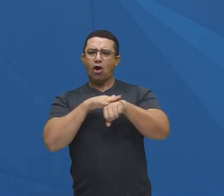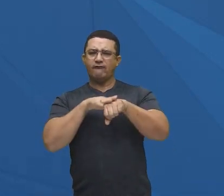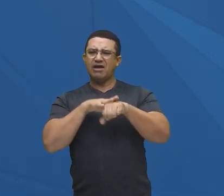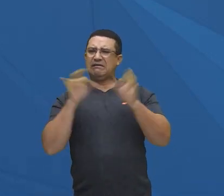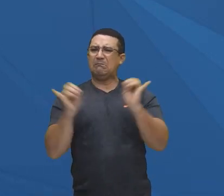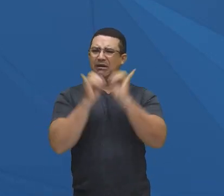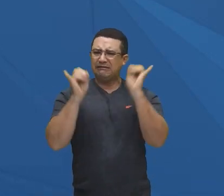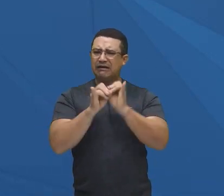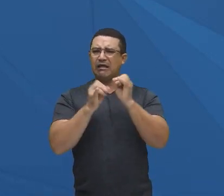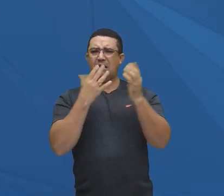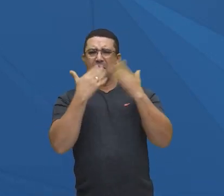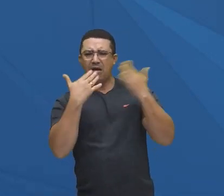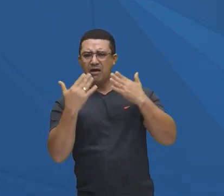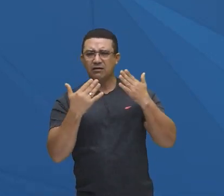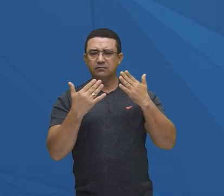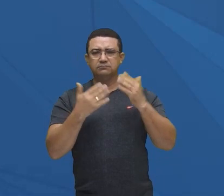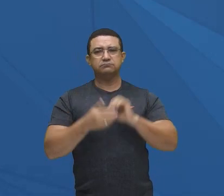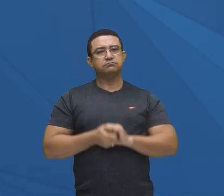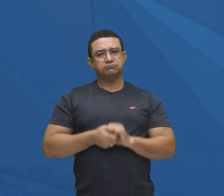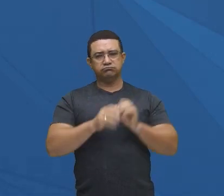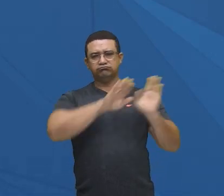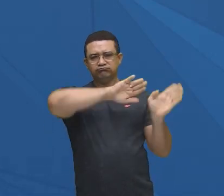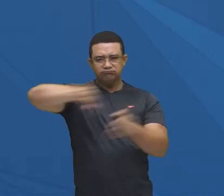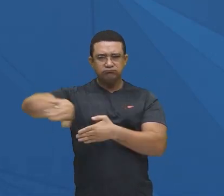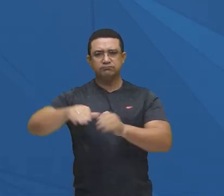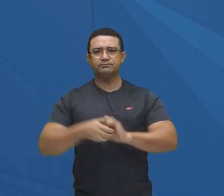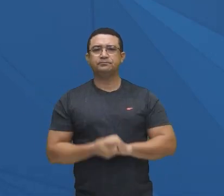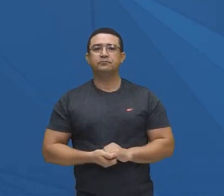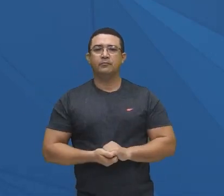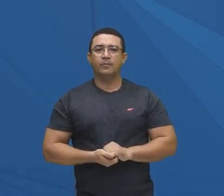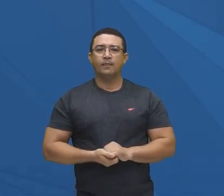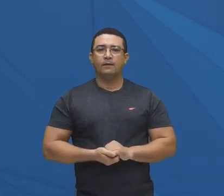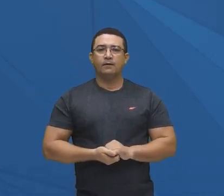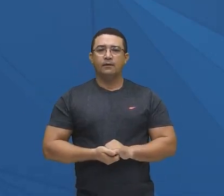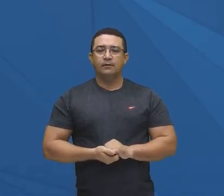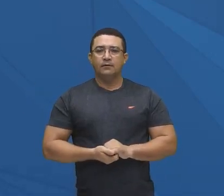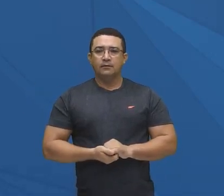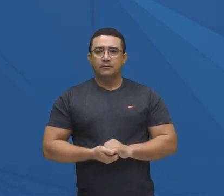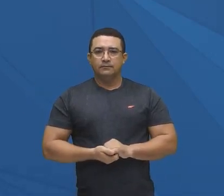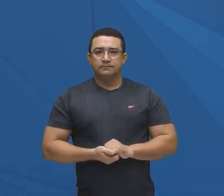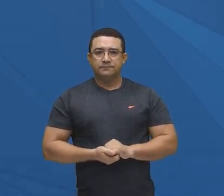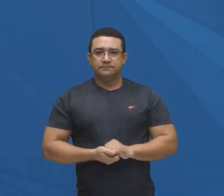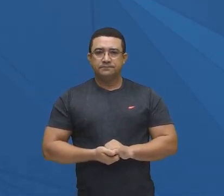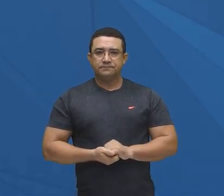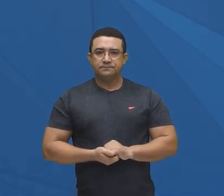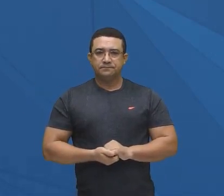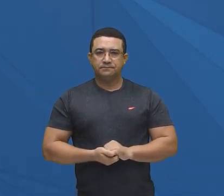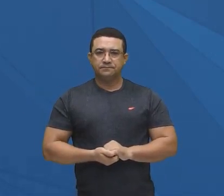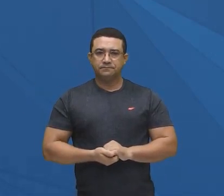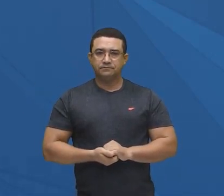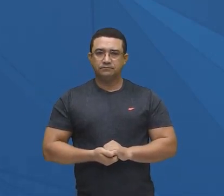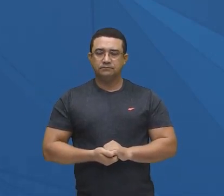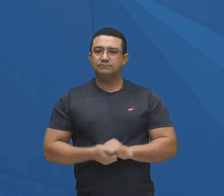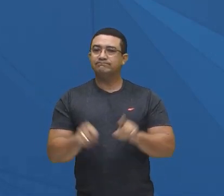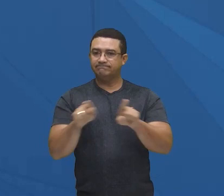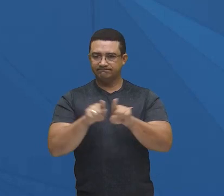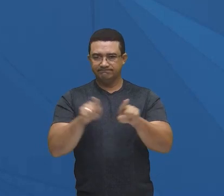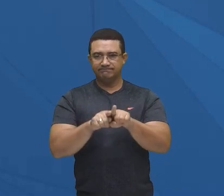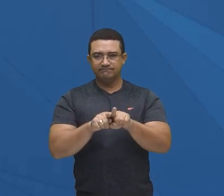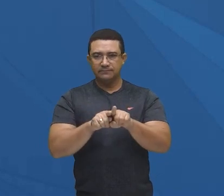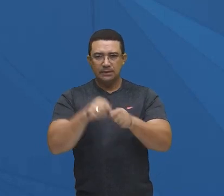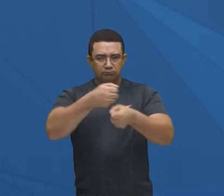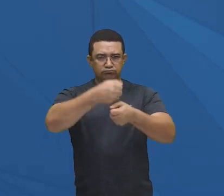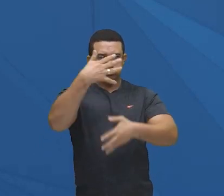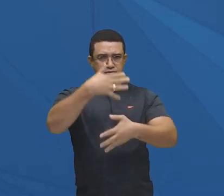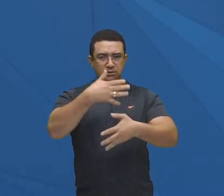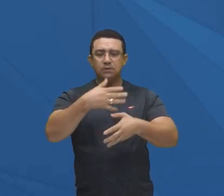bom? A gente precisa também, olha só, o nosso segundo acordo, observa aí na nossa tela. Respeitar os colegas é